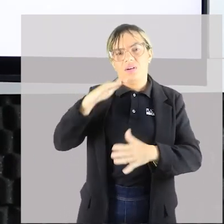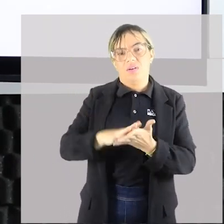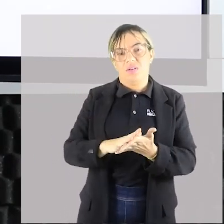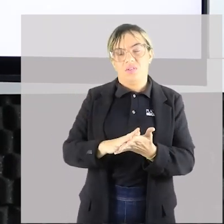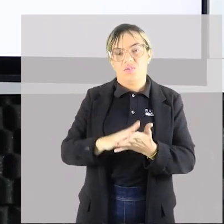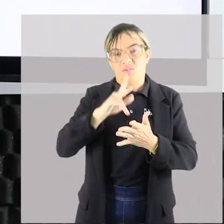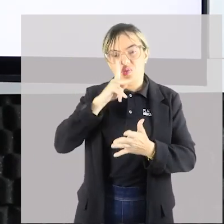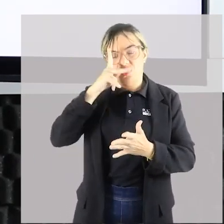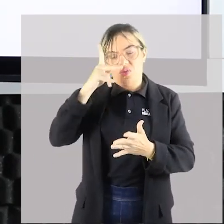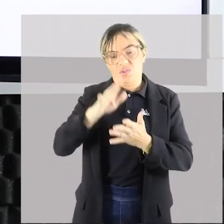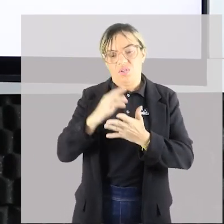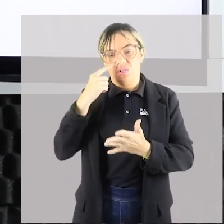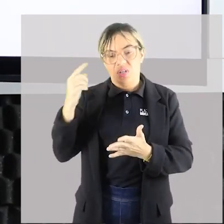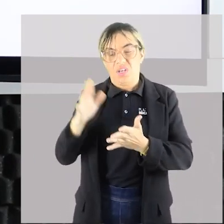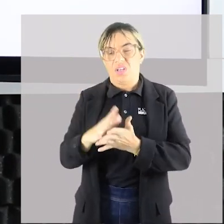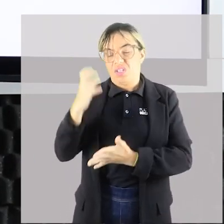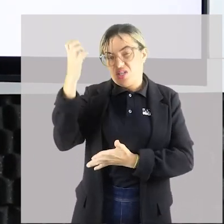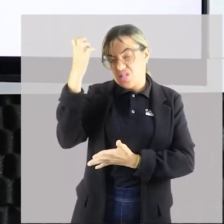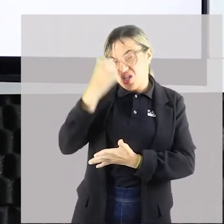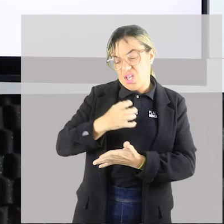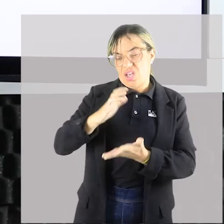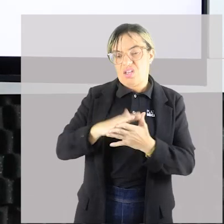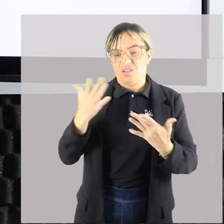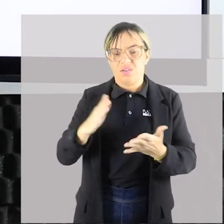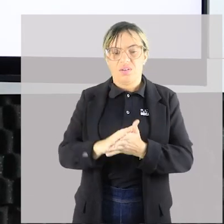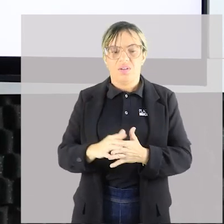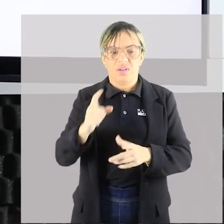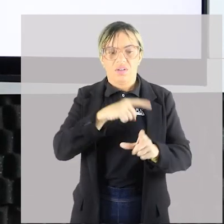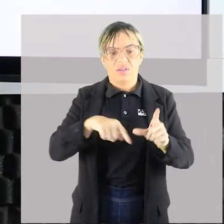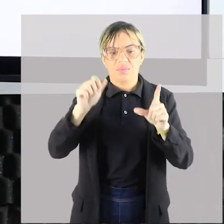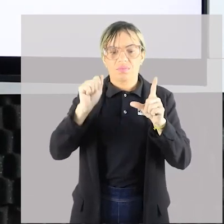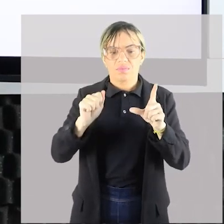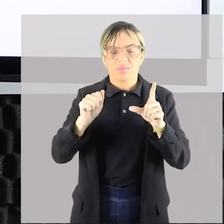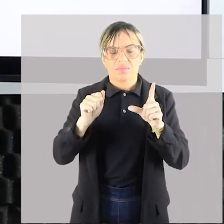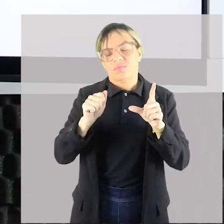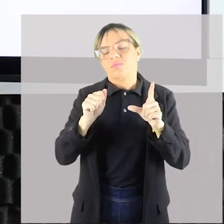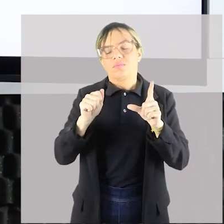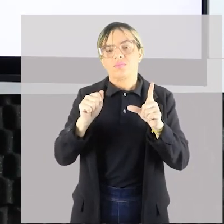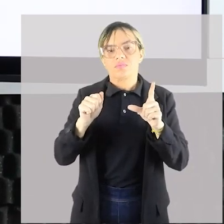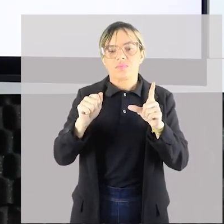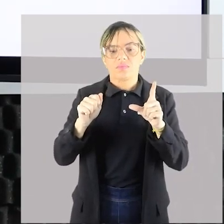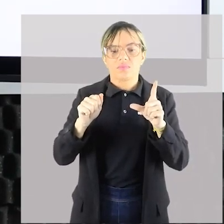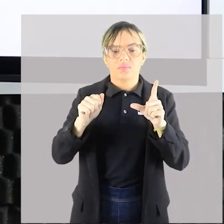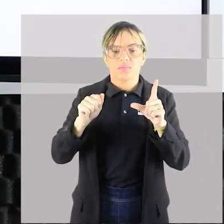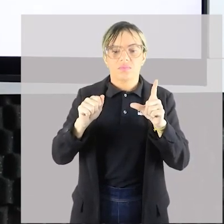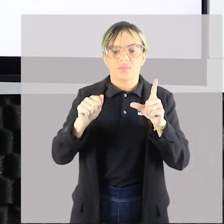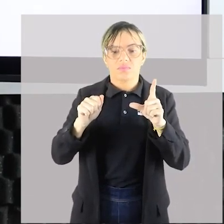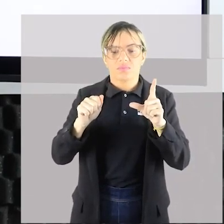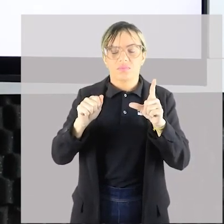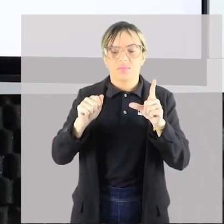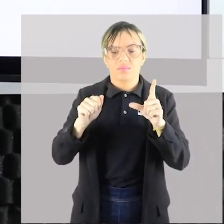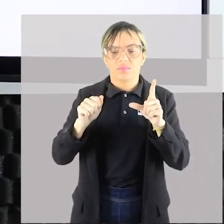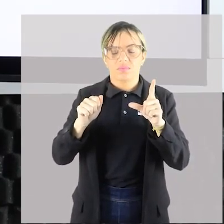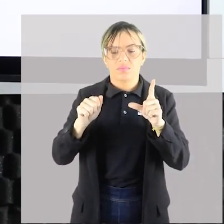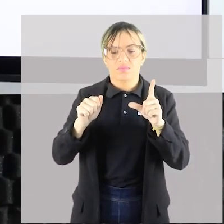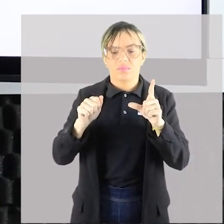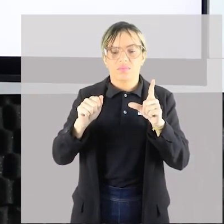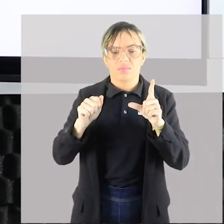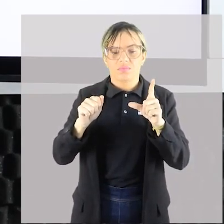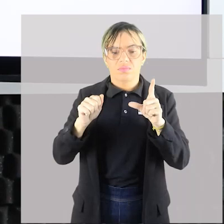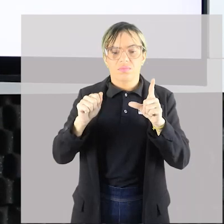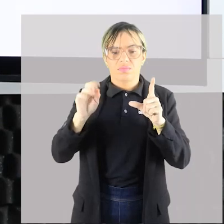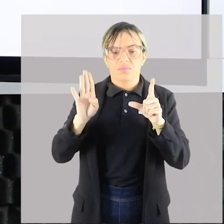Isso é muito grave, tá bom? Bora analisar. Letra A, exclusivamente na produção de